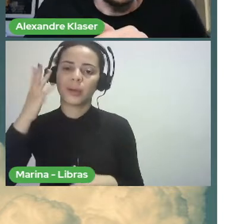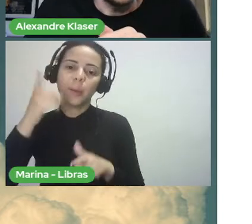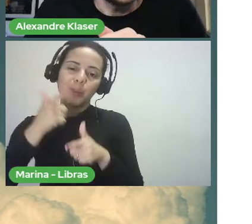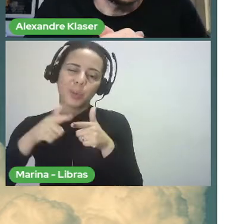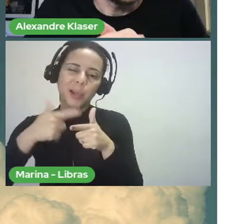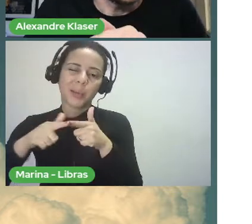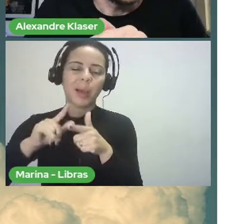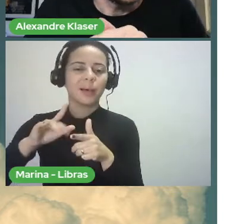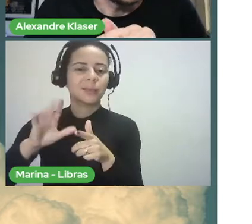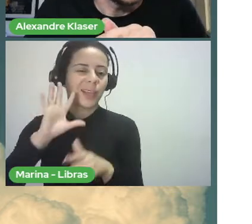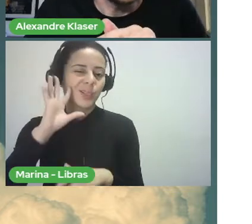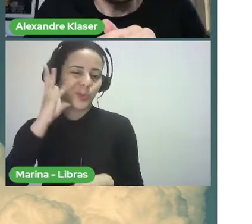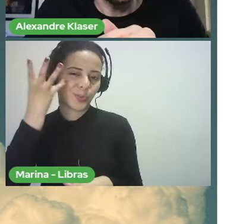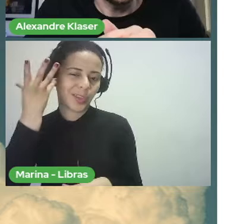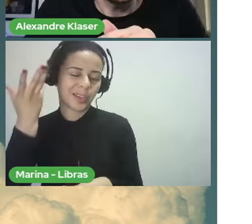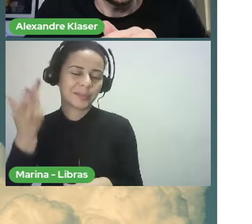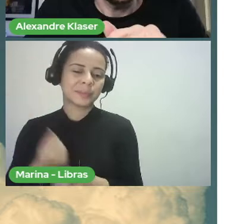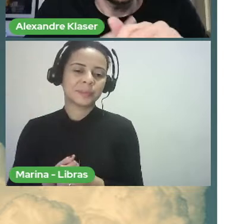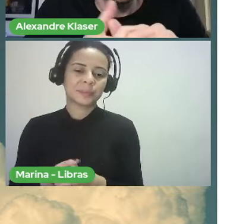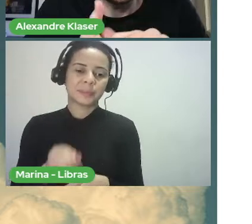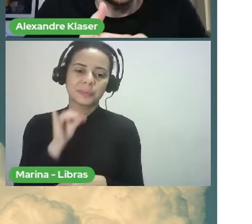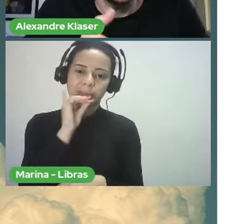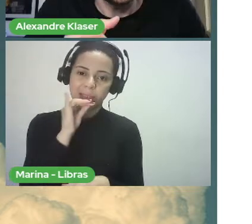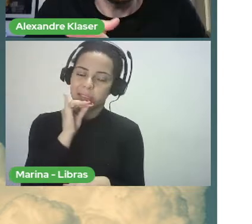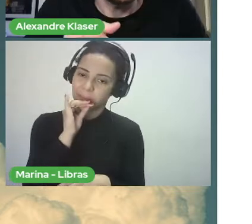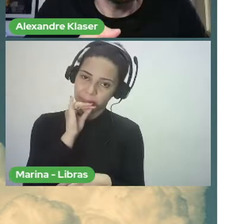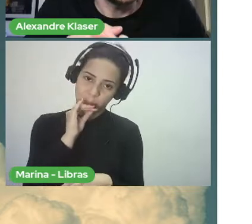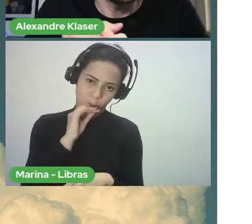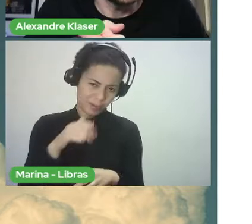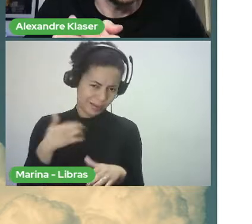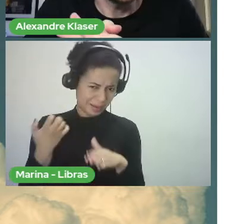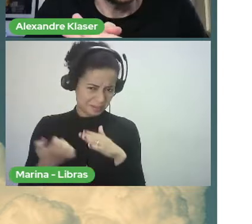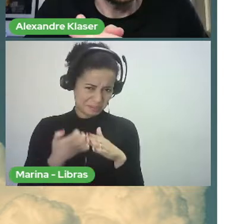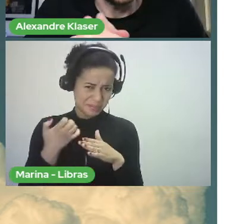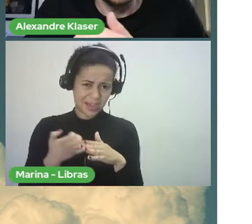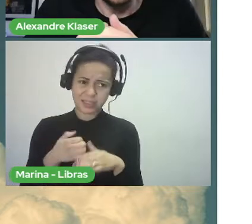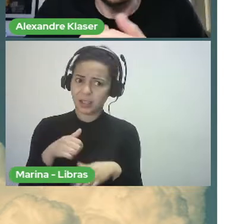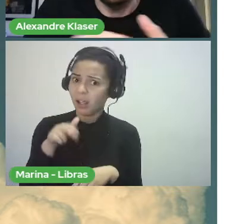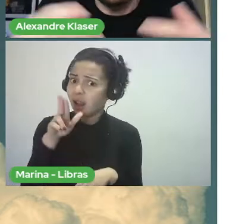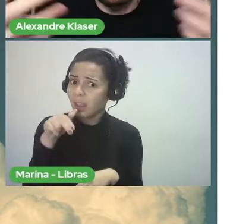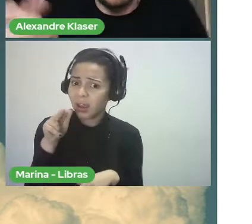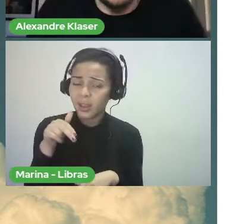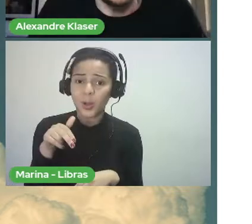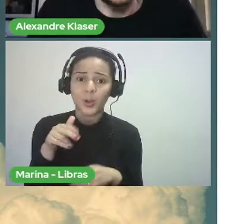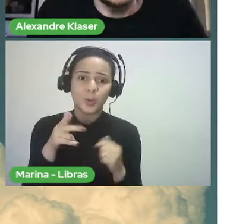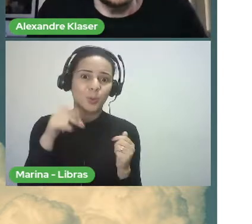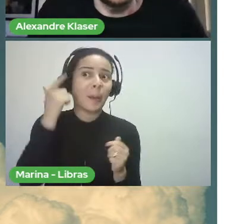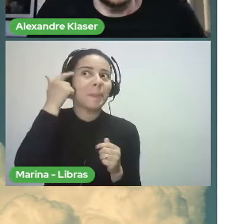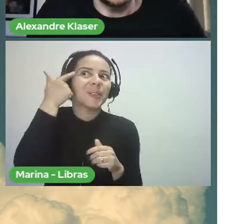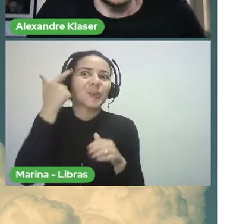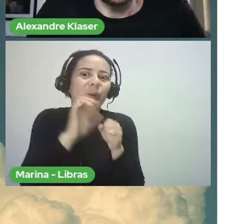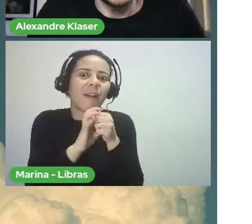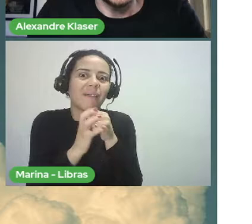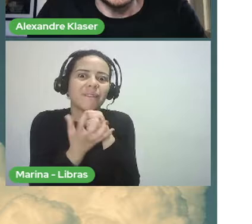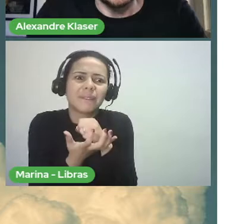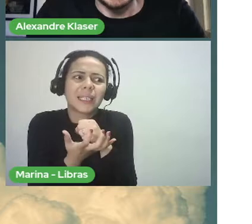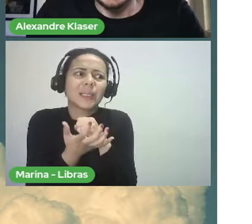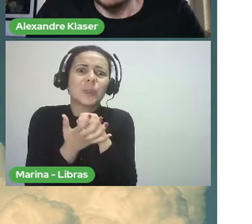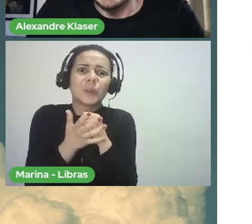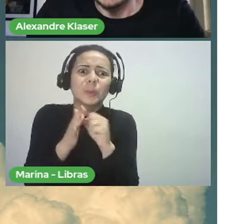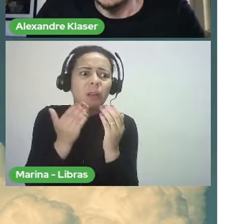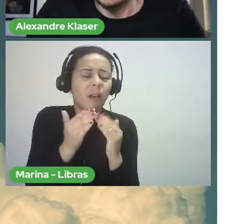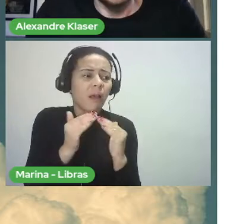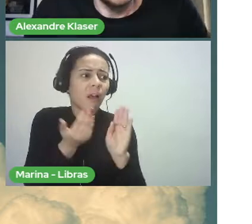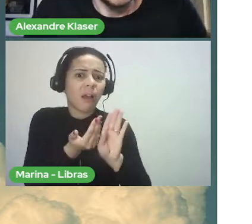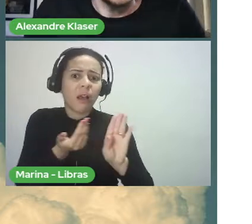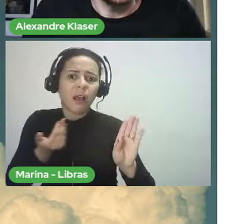eu não conheço a história de nenhuma empresa que tenha previsto no seu plano estratégico que haveria uma pandemia e elas teriam que ter respostas online